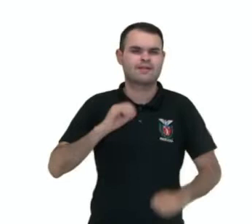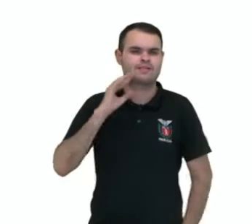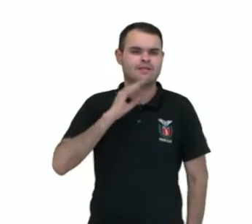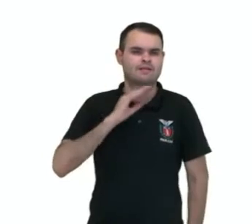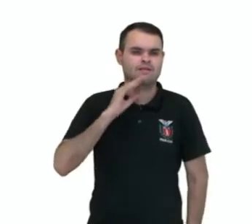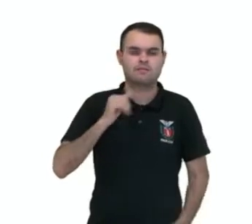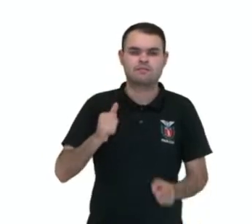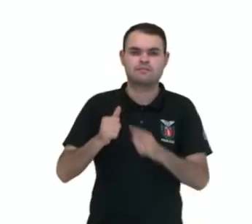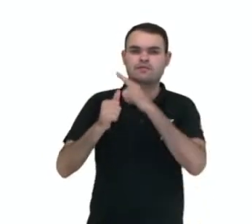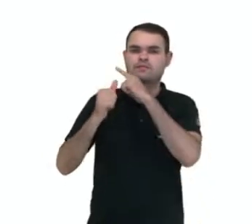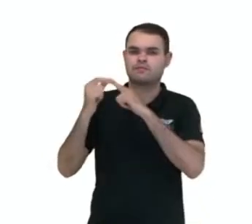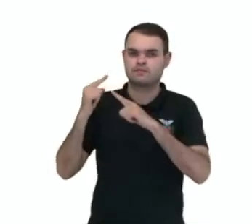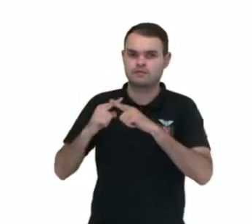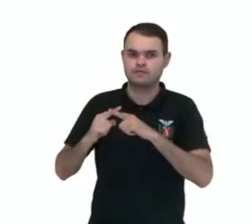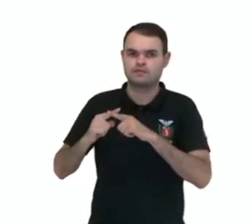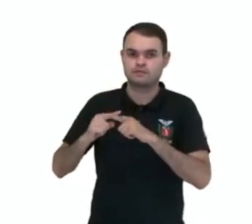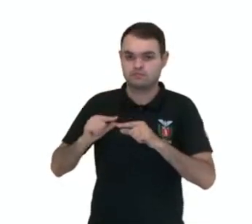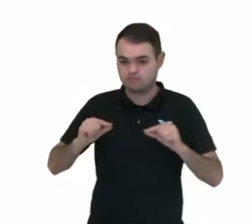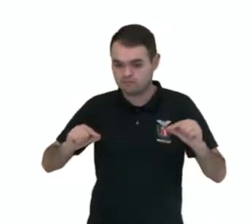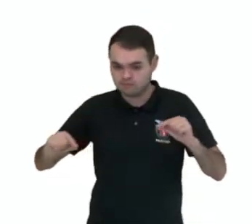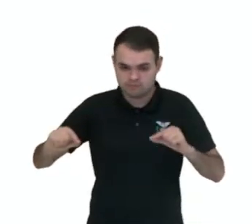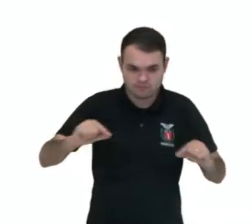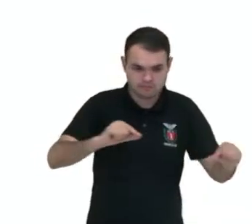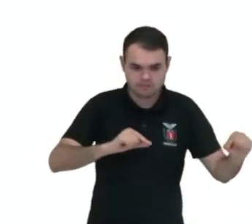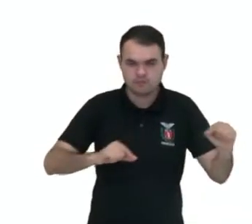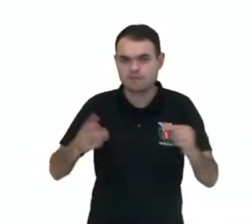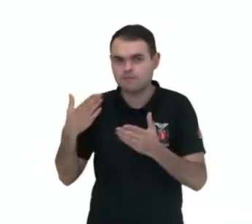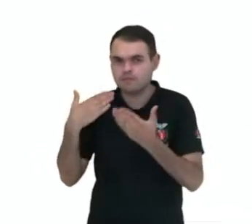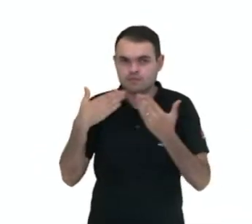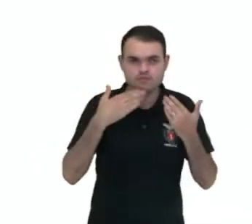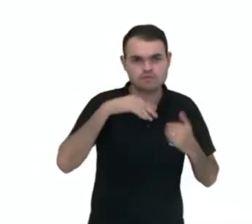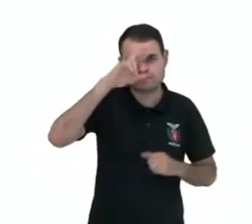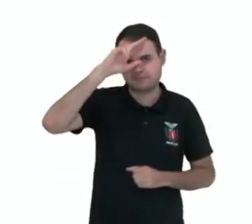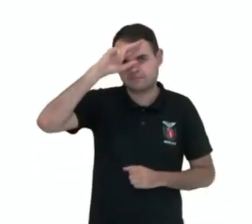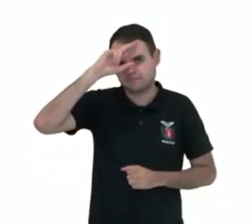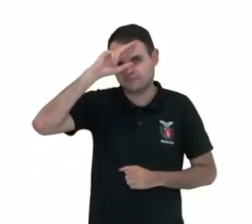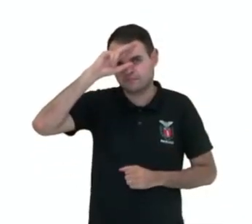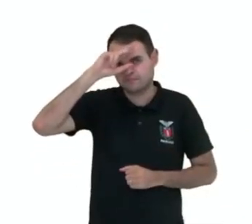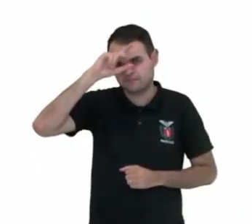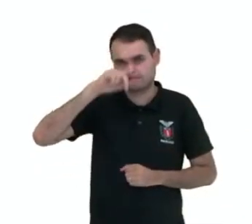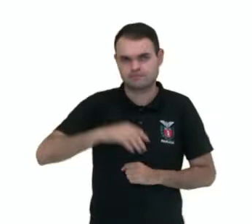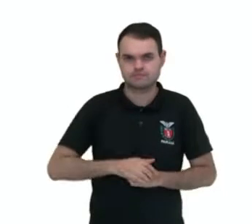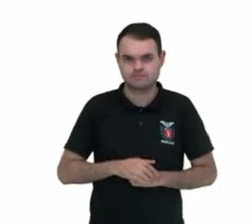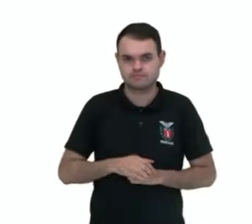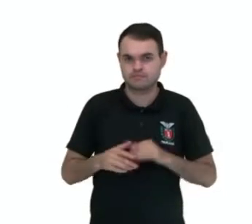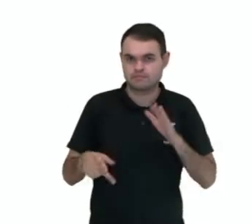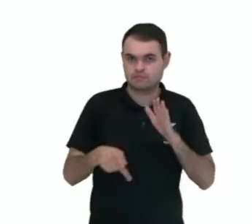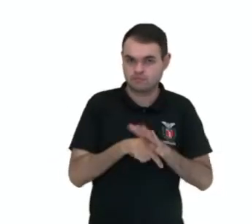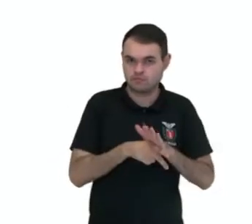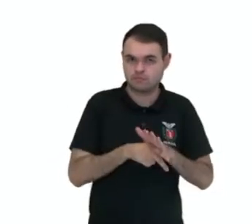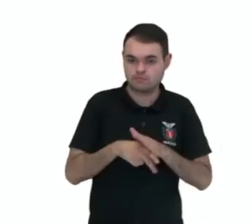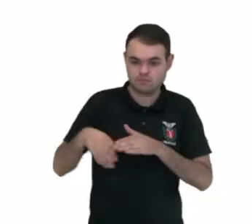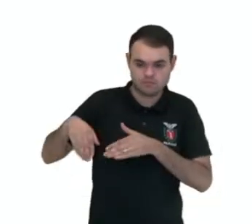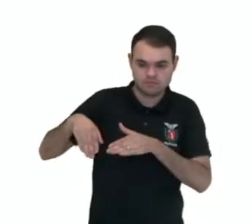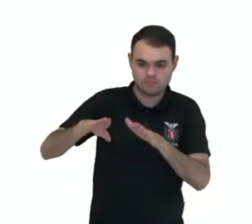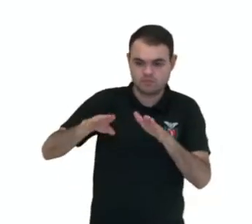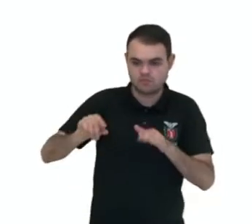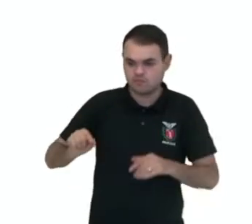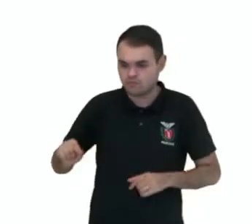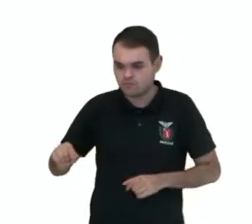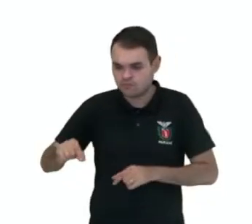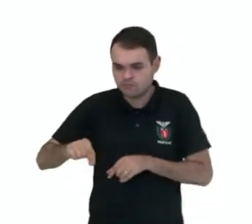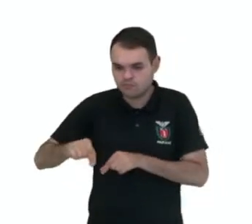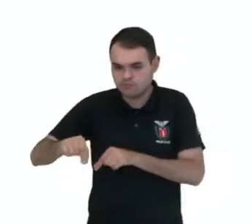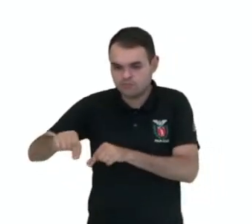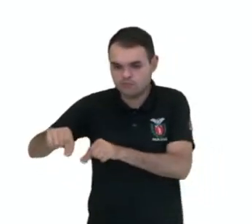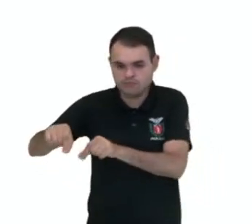primeira vez que as formigas conversaram com ele. Foi a que escapuliu da procissão que conversou.